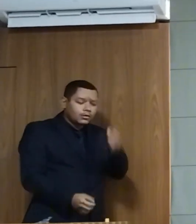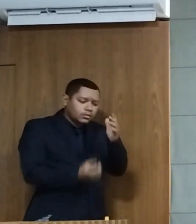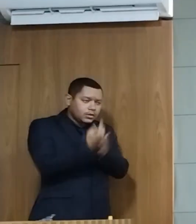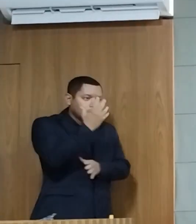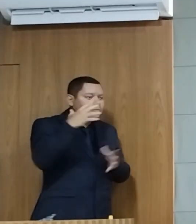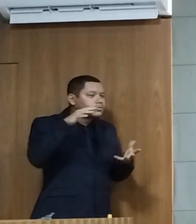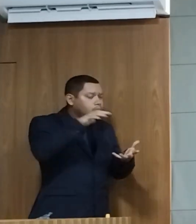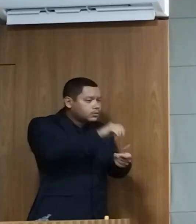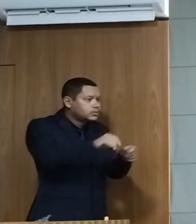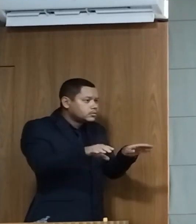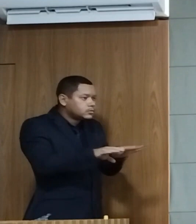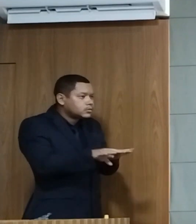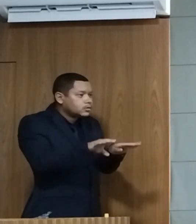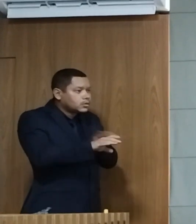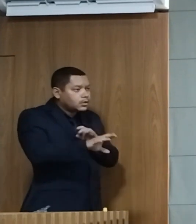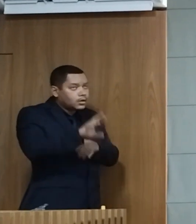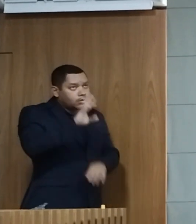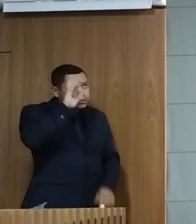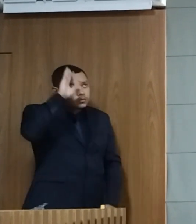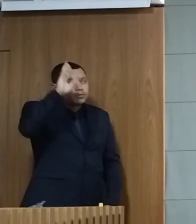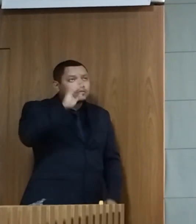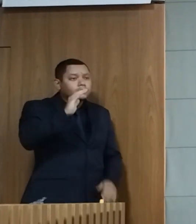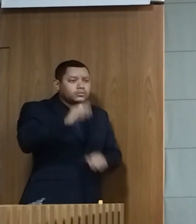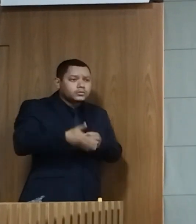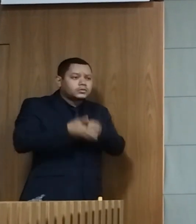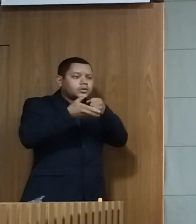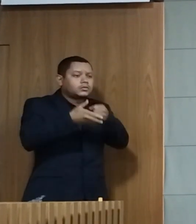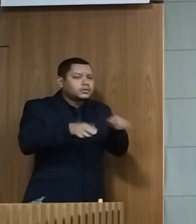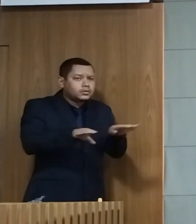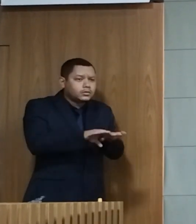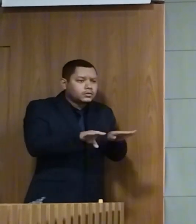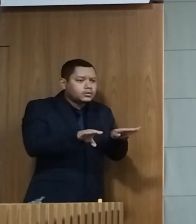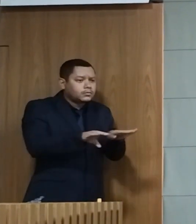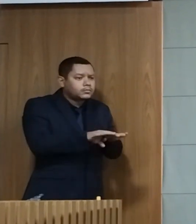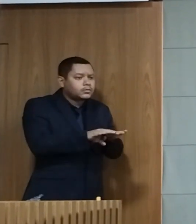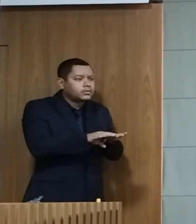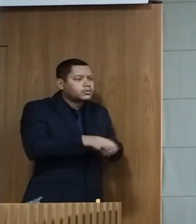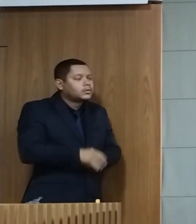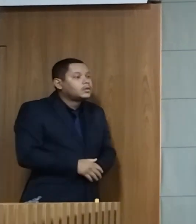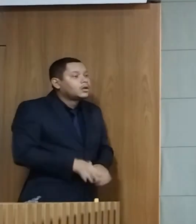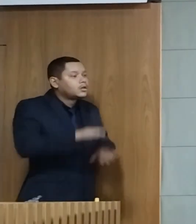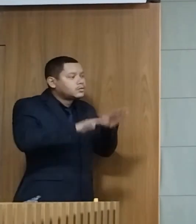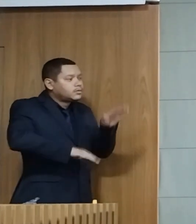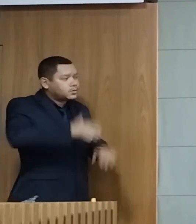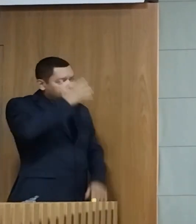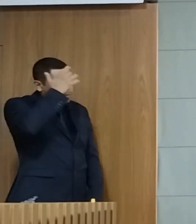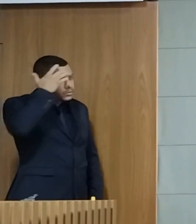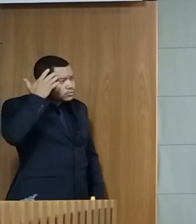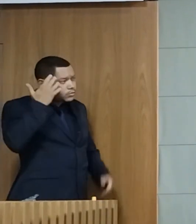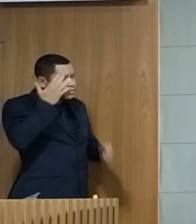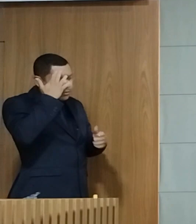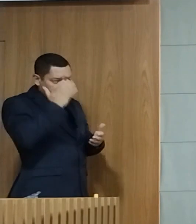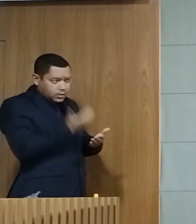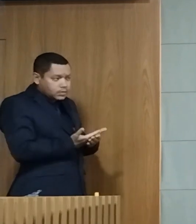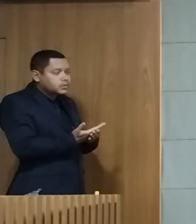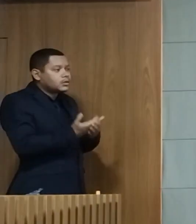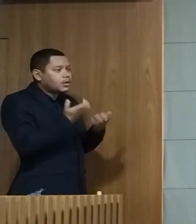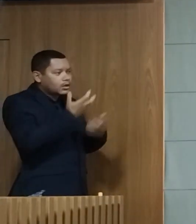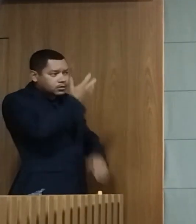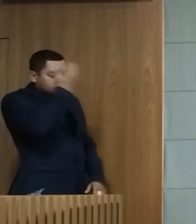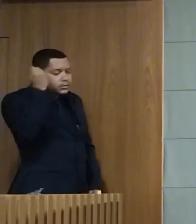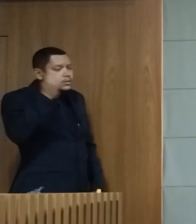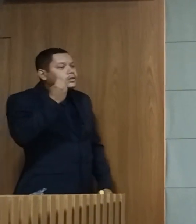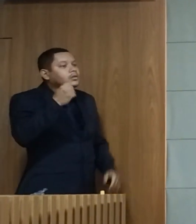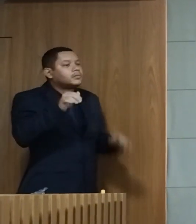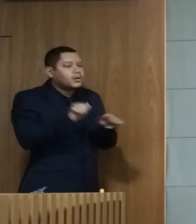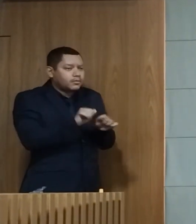coisas, ao Senhor que nos sustenta, aquele que o ateu tenta esquecer, mas que faz o coração dele bater, aquele